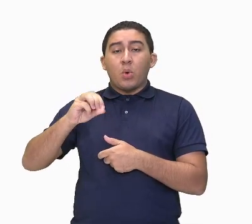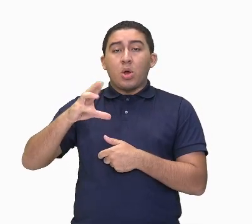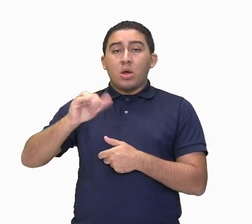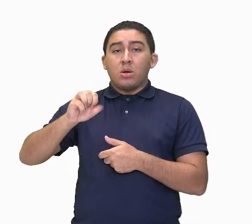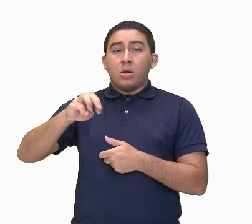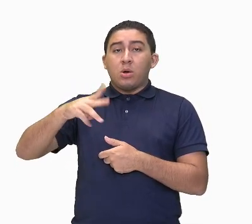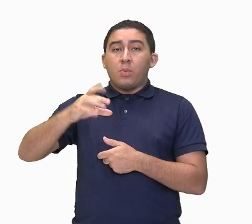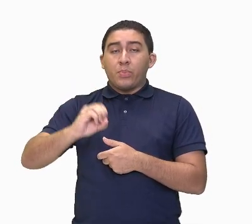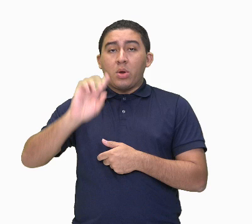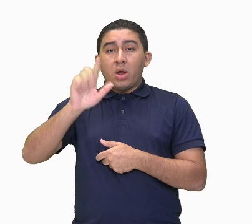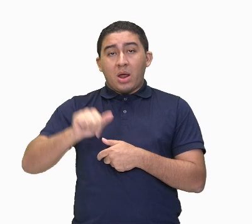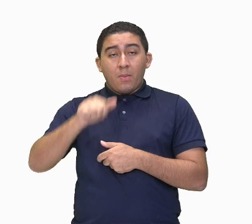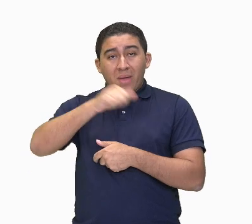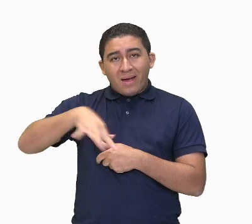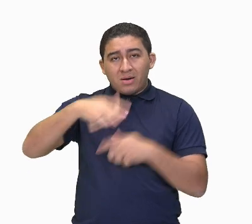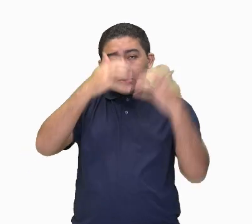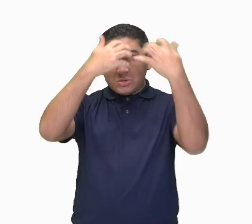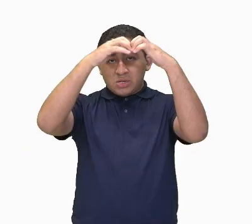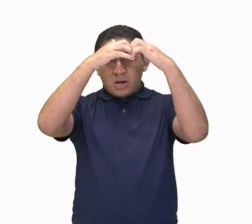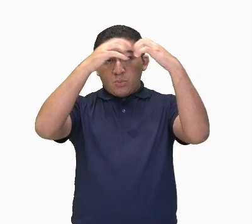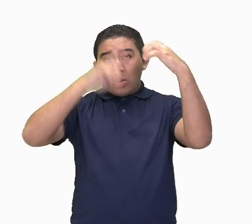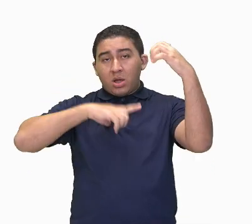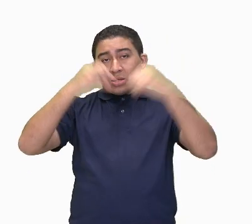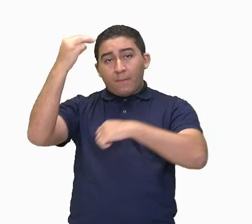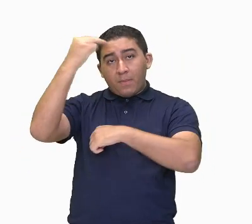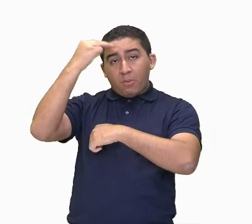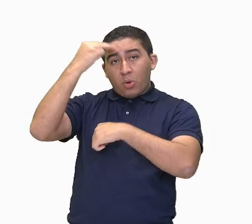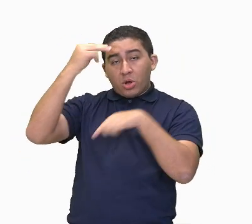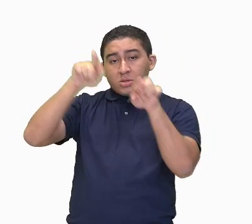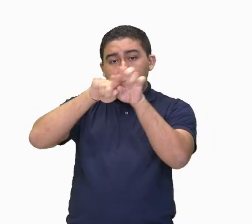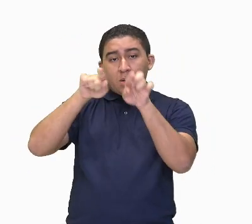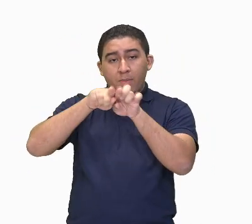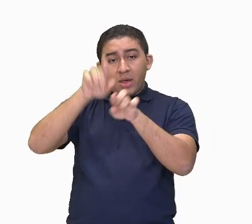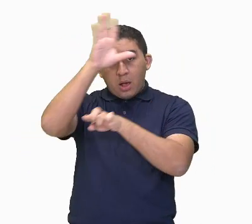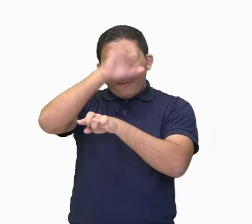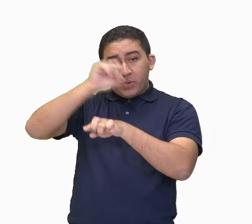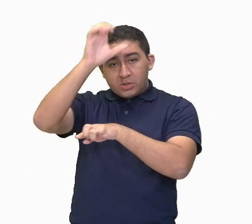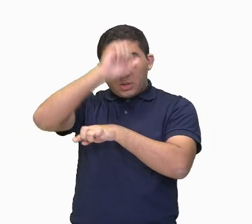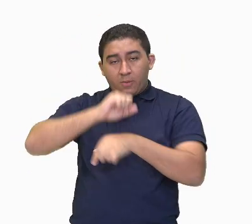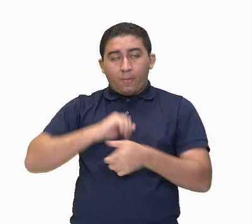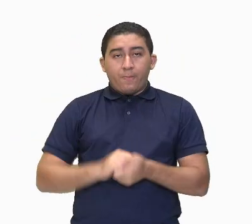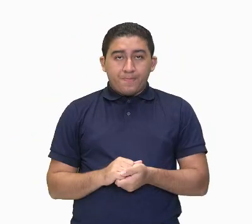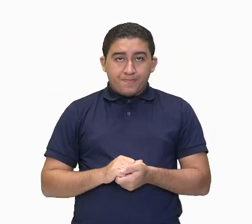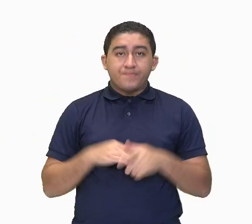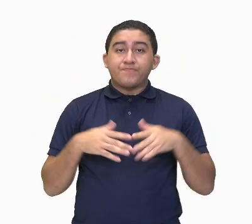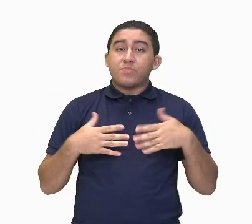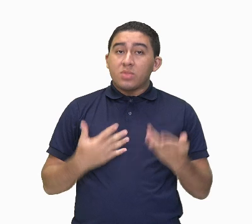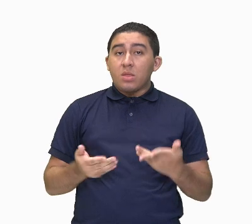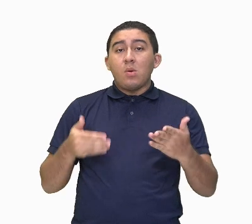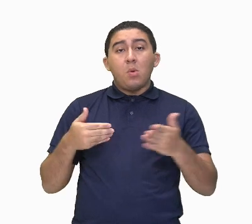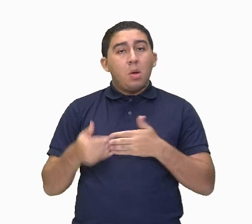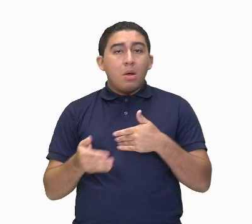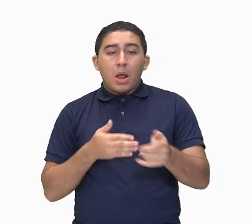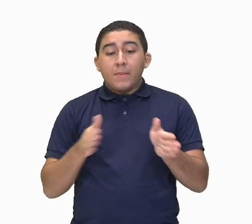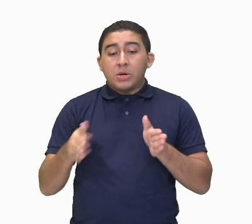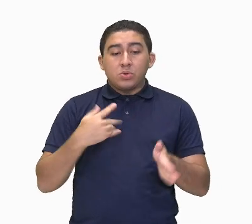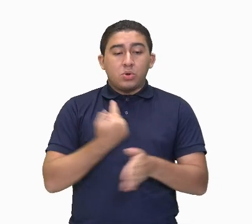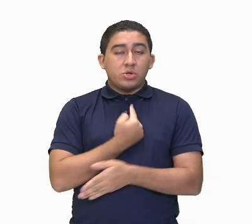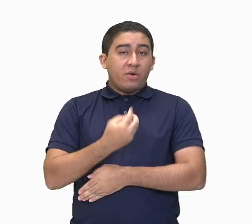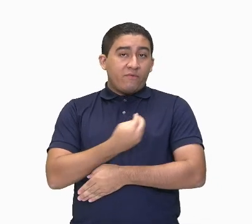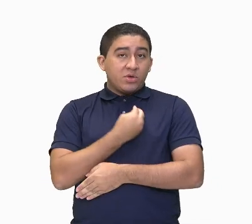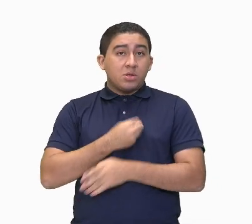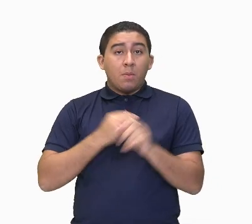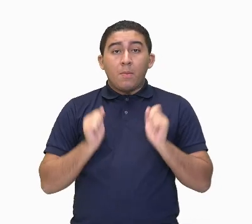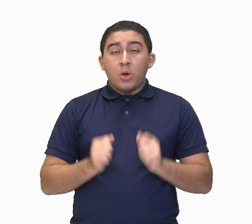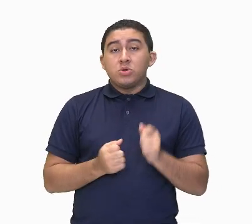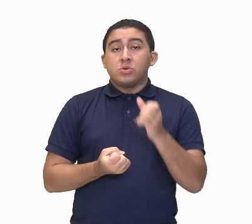e a aprendizado. Então, o que a gente está observando é que em qualquer momento da nossa vida, né, a gente pode também ter o surgimento